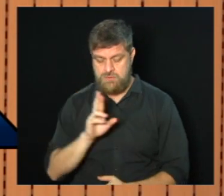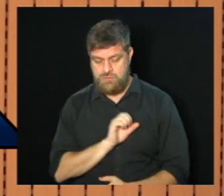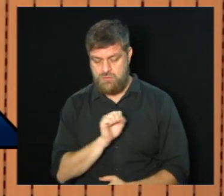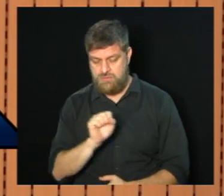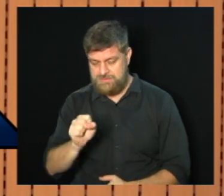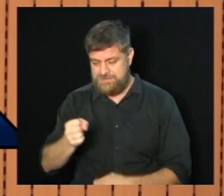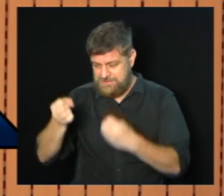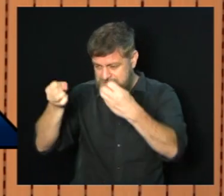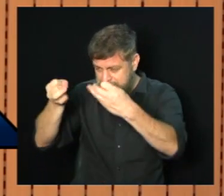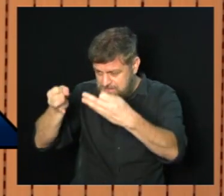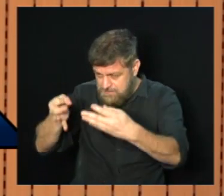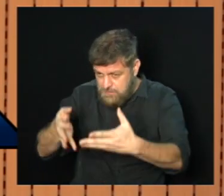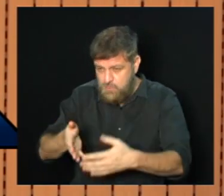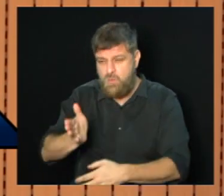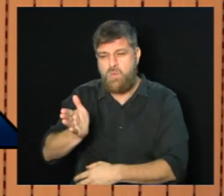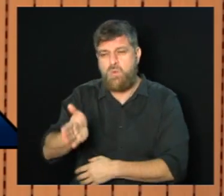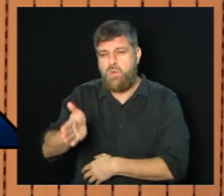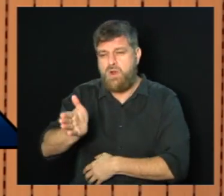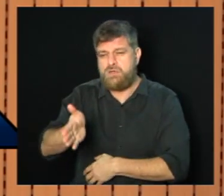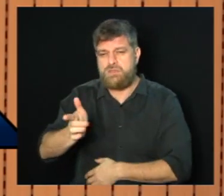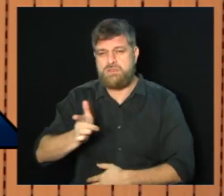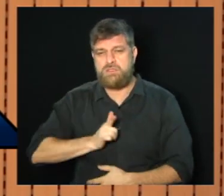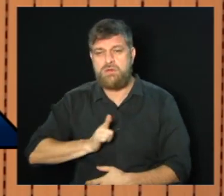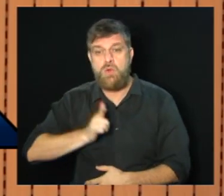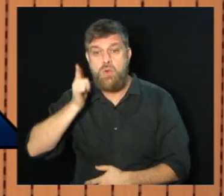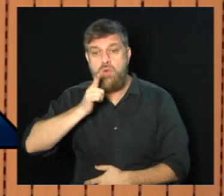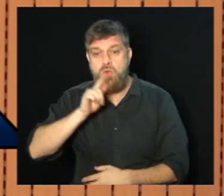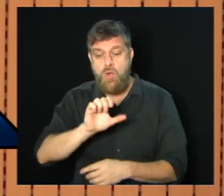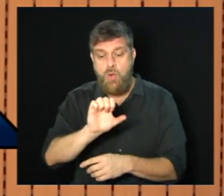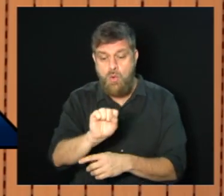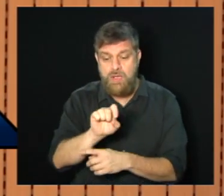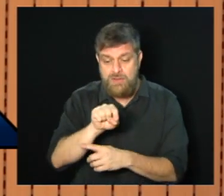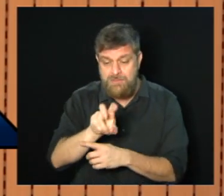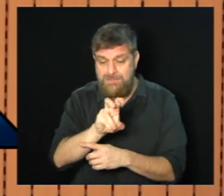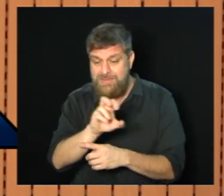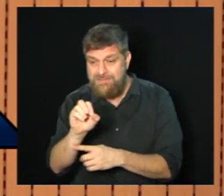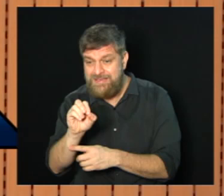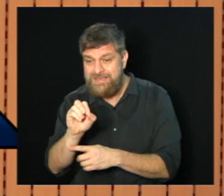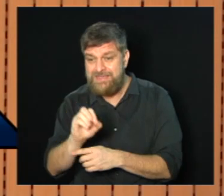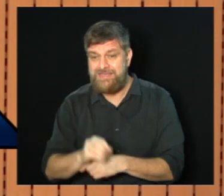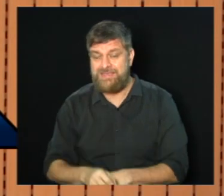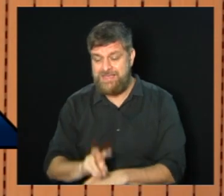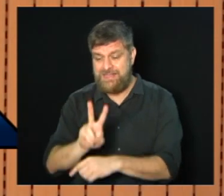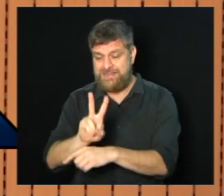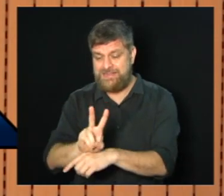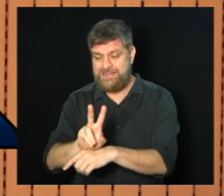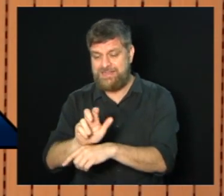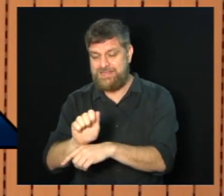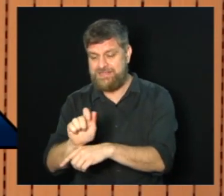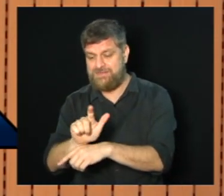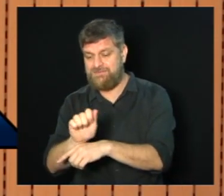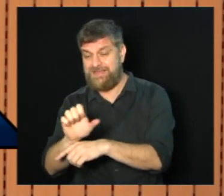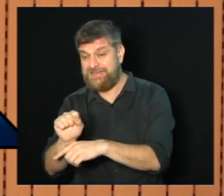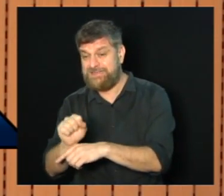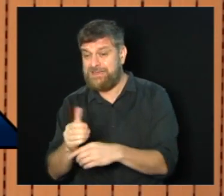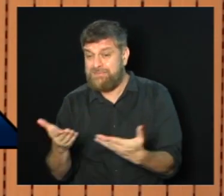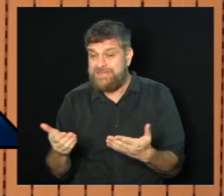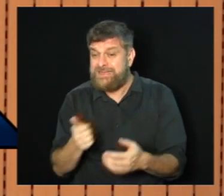vereador Rossini, foi contemplada 8.500 vagas. Ainda tem 6 mil fora.